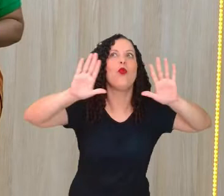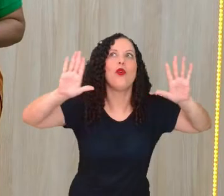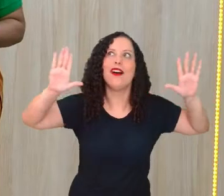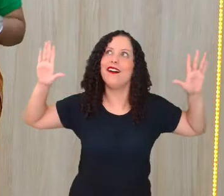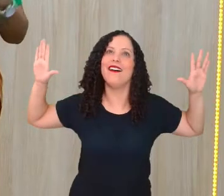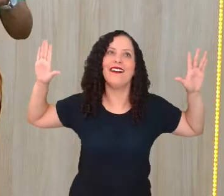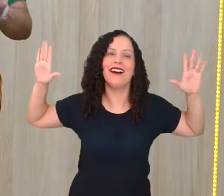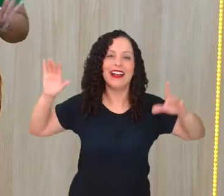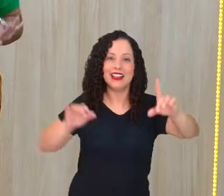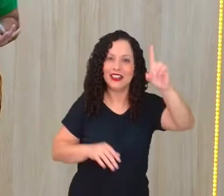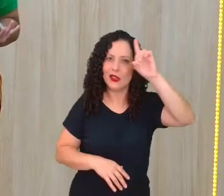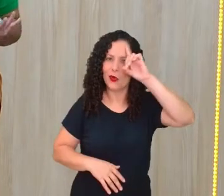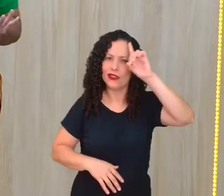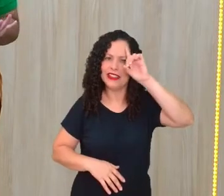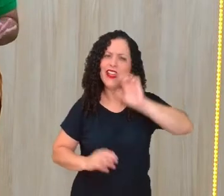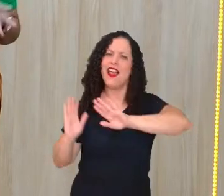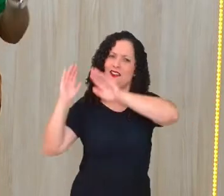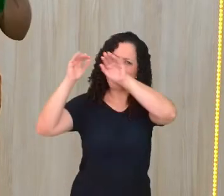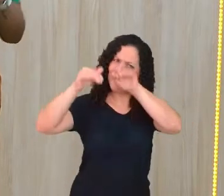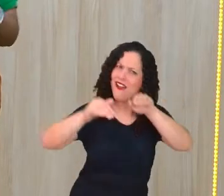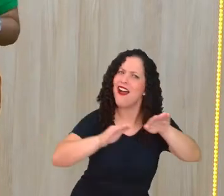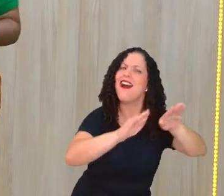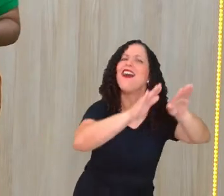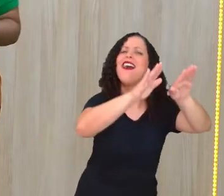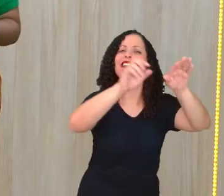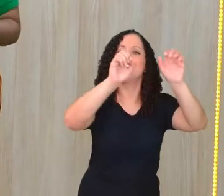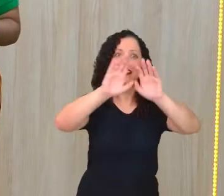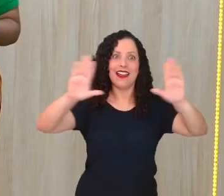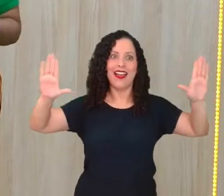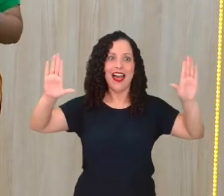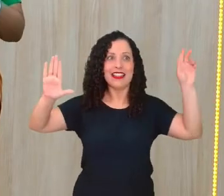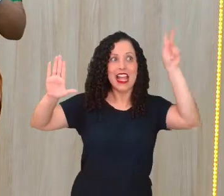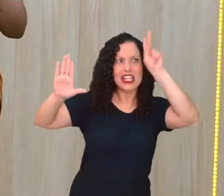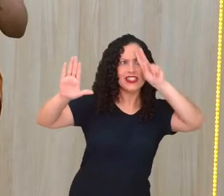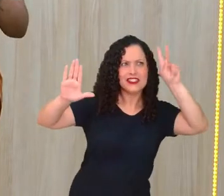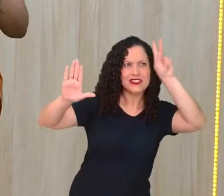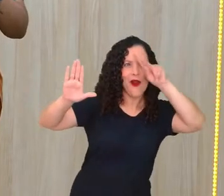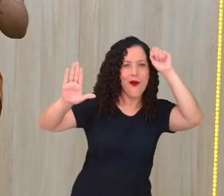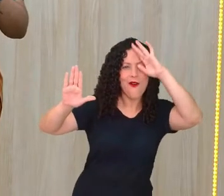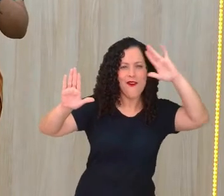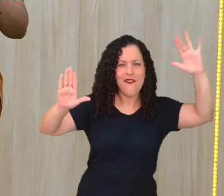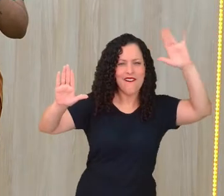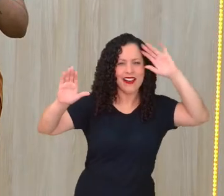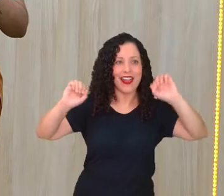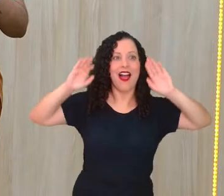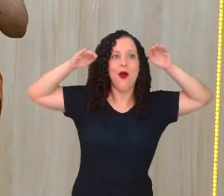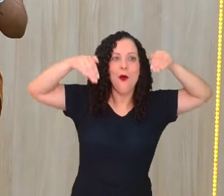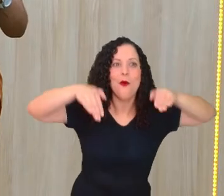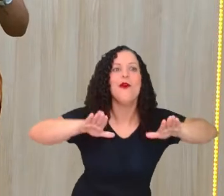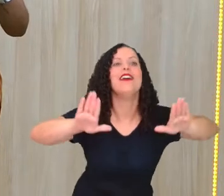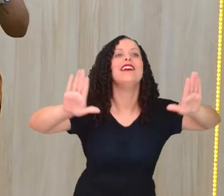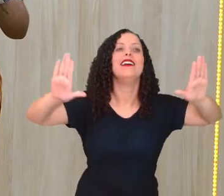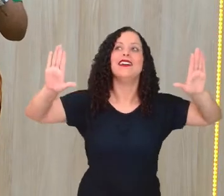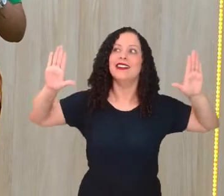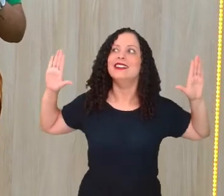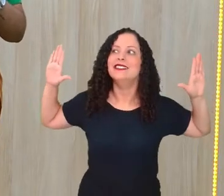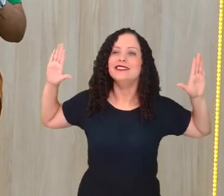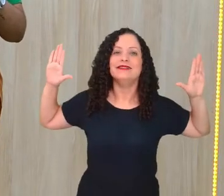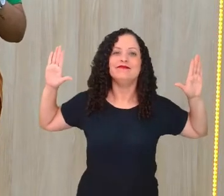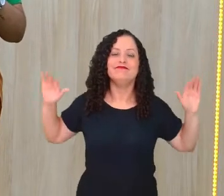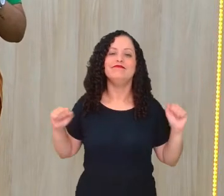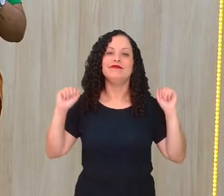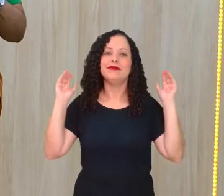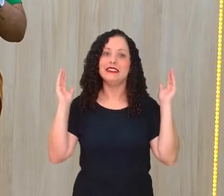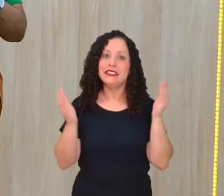tiver a oportunidade, ela está descendo ali para o bordado, entrando no mundo do bordado. E ela começa a manipular